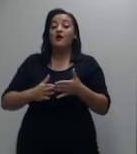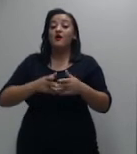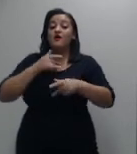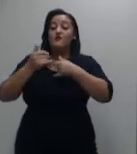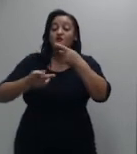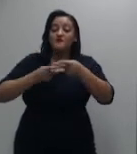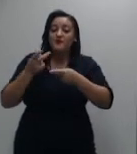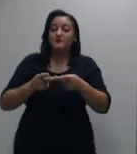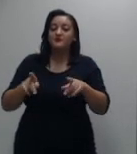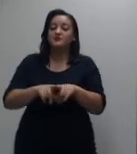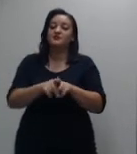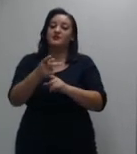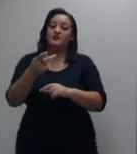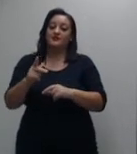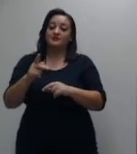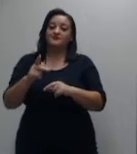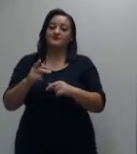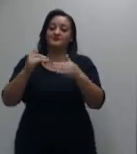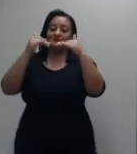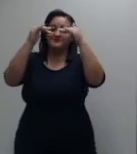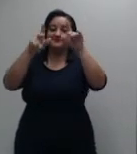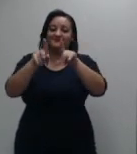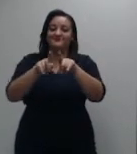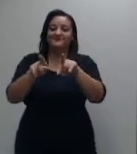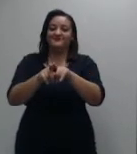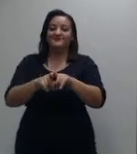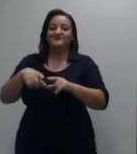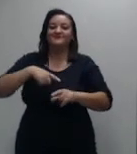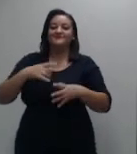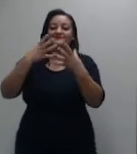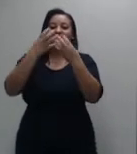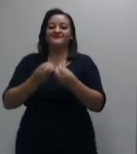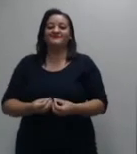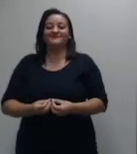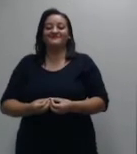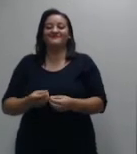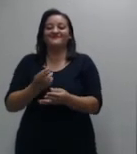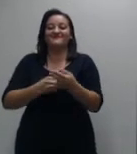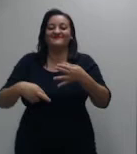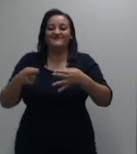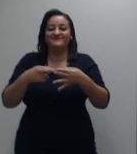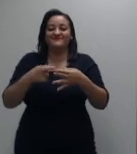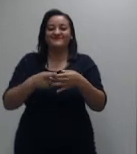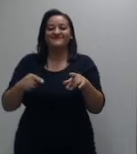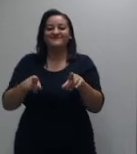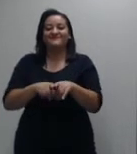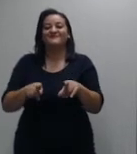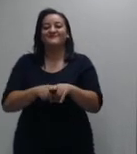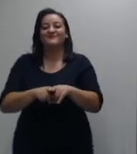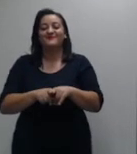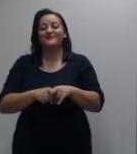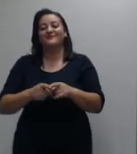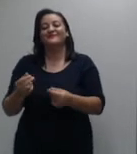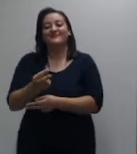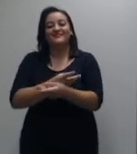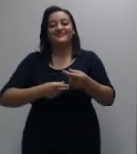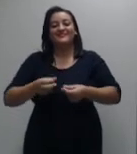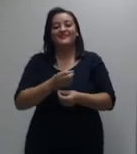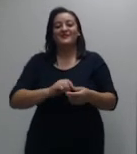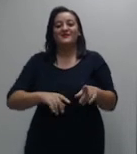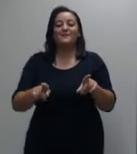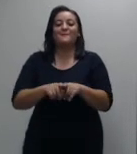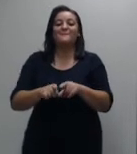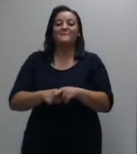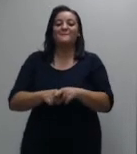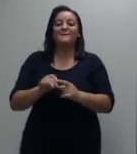humildemente Sua Majestade que se diz provimento ao recurso interposto pelo seu de barco com as curtas perante o conselho